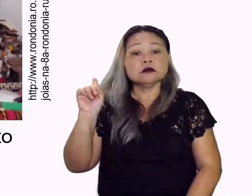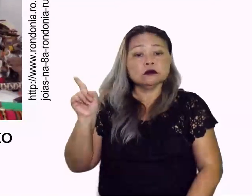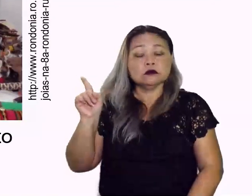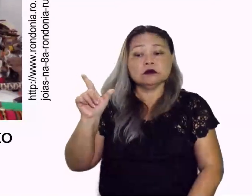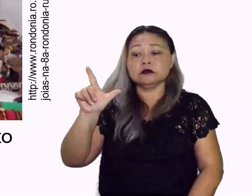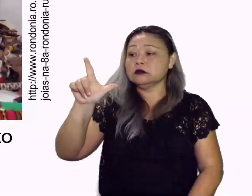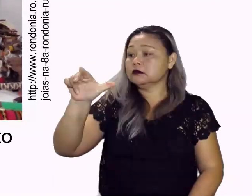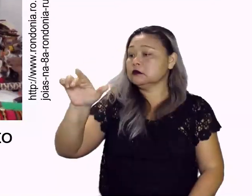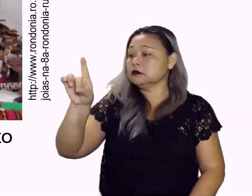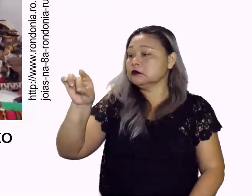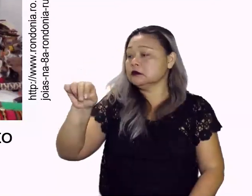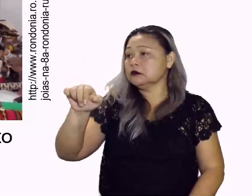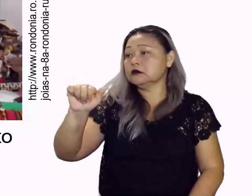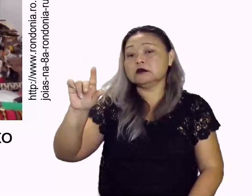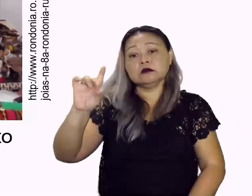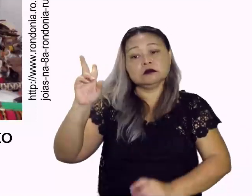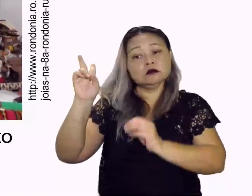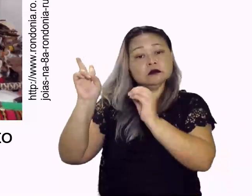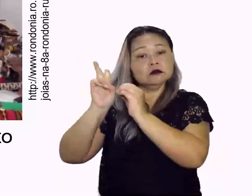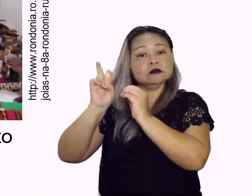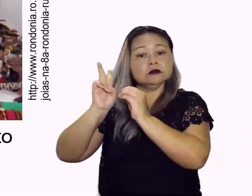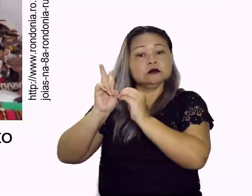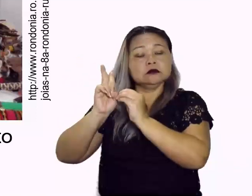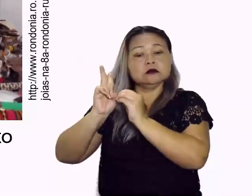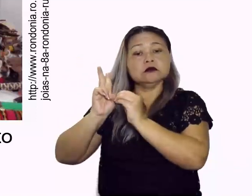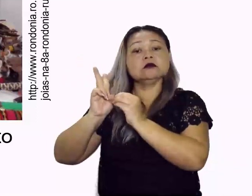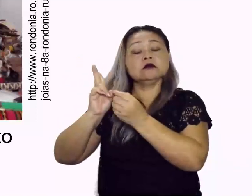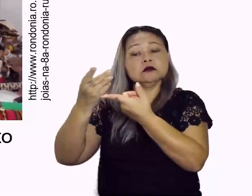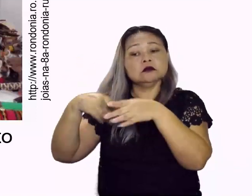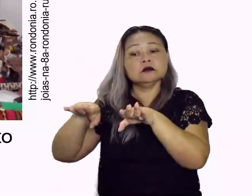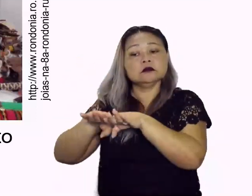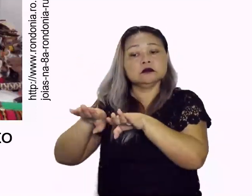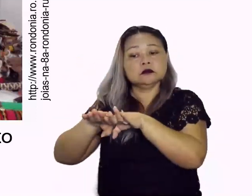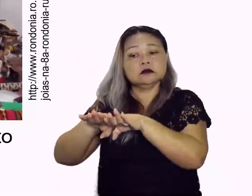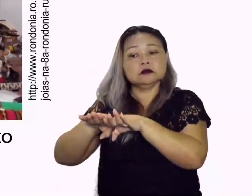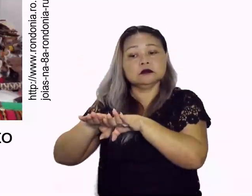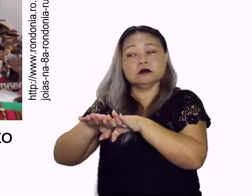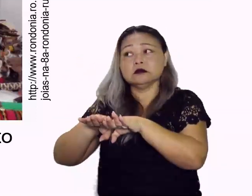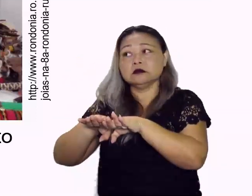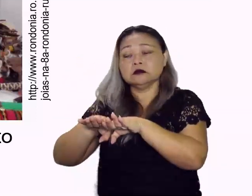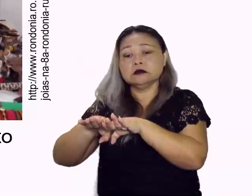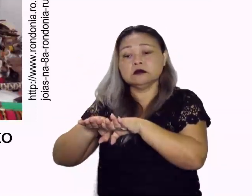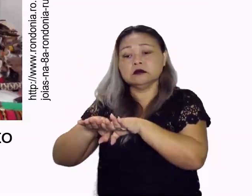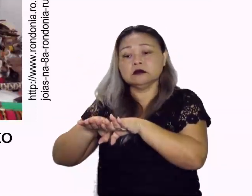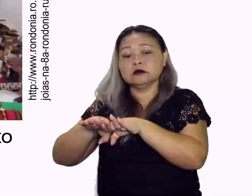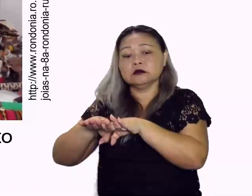as lendas indígenas, né? Elas viram